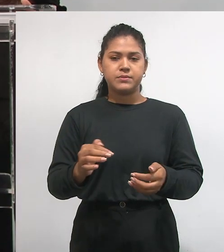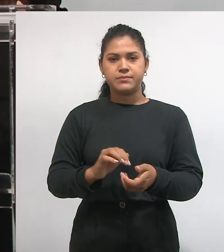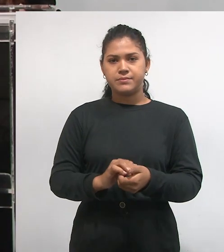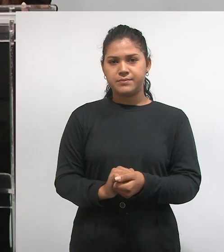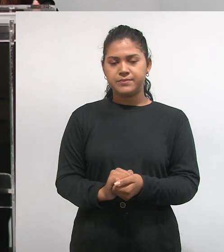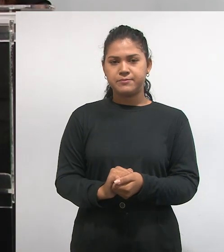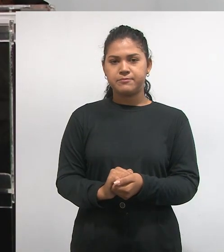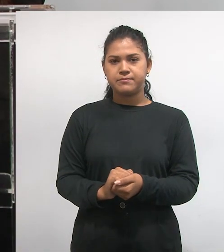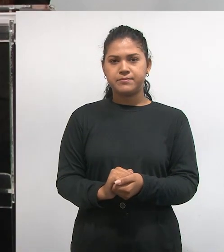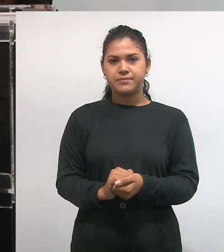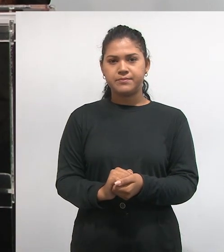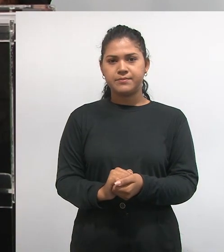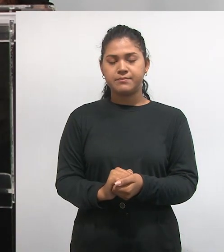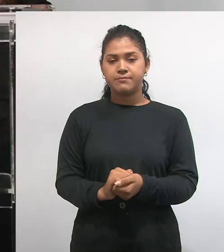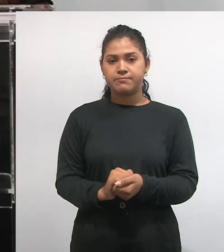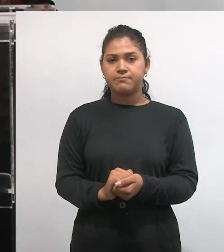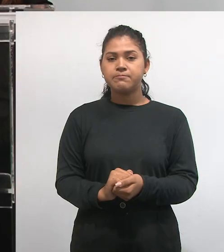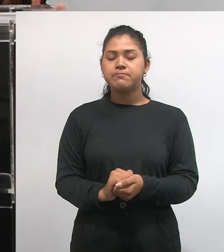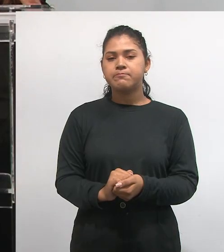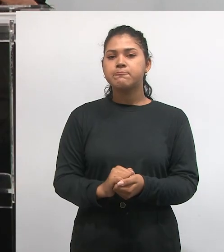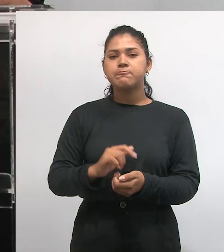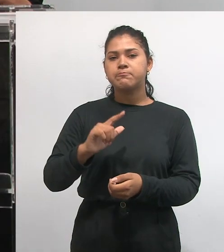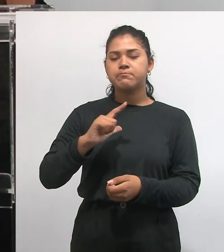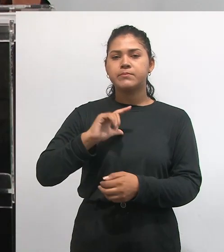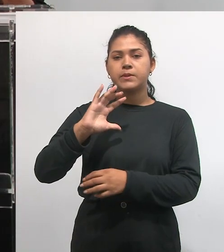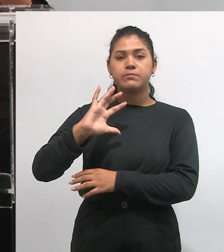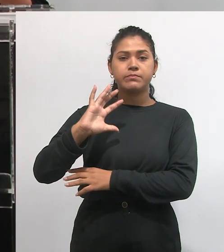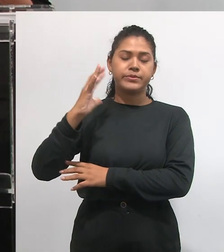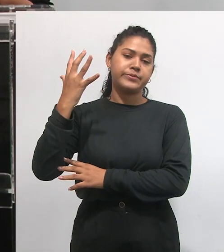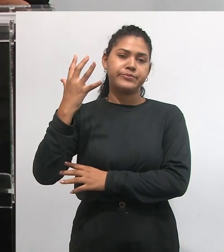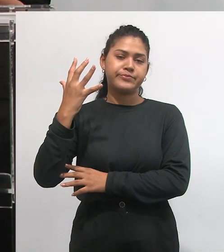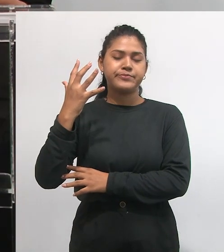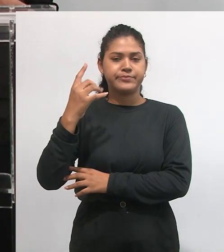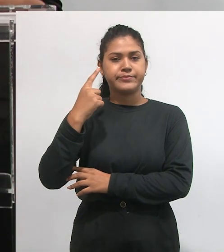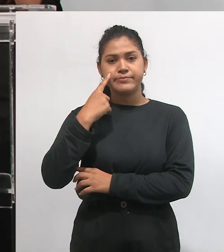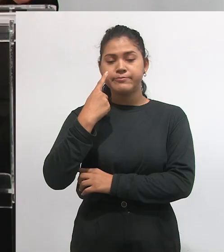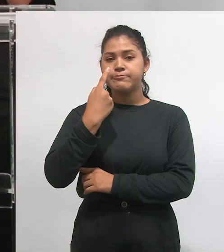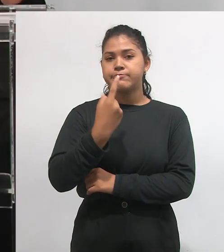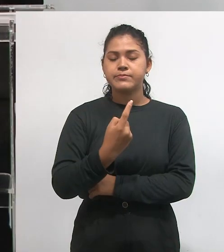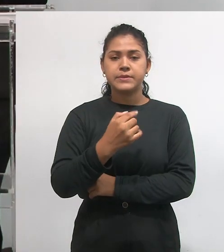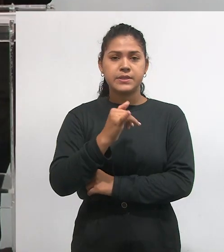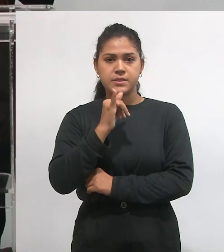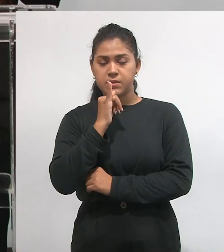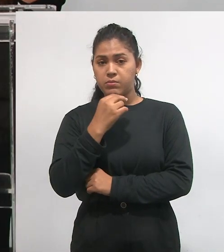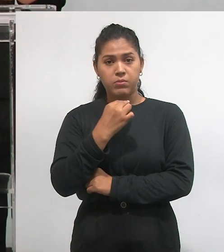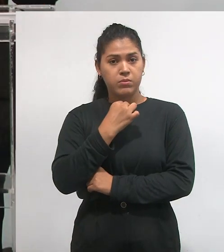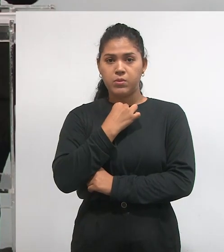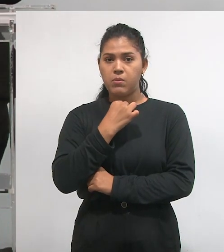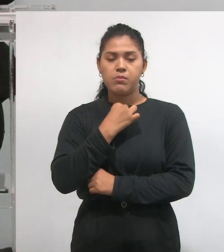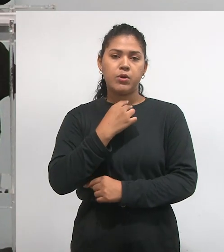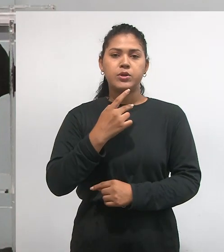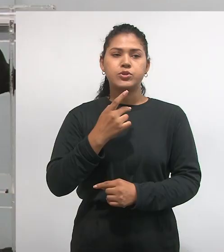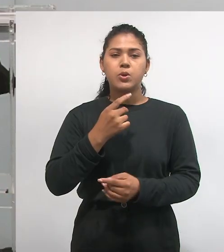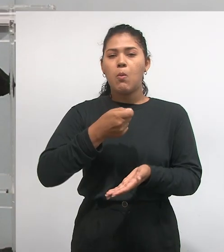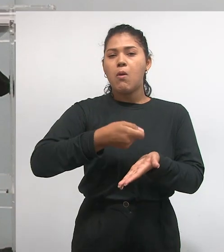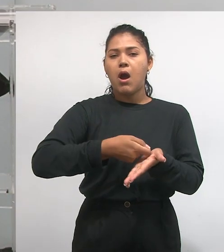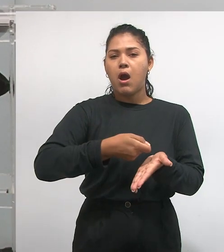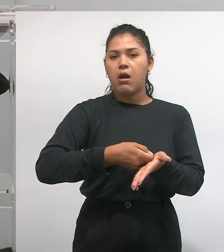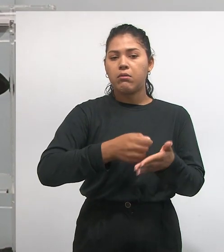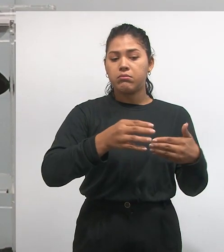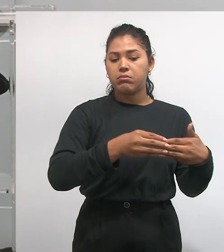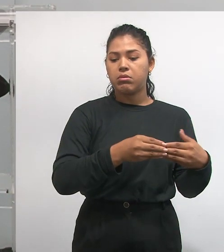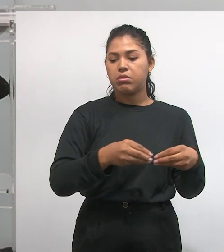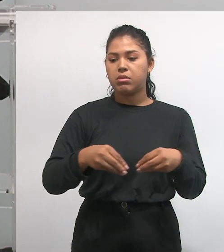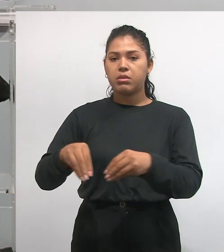situação. Aqui nós temos uma situação bem característica que você não pode passar a sua obrigação de pagar